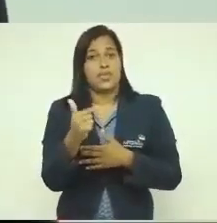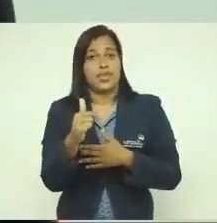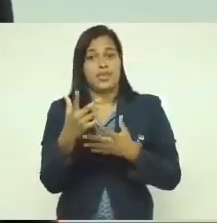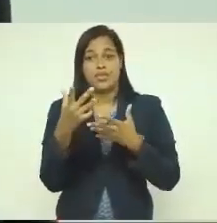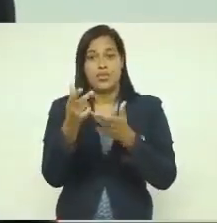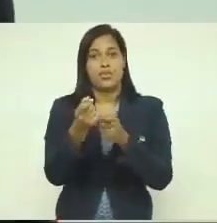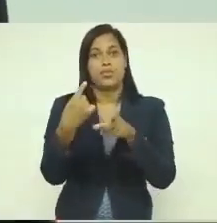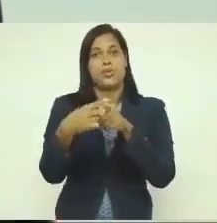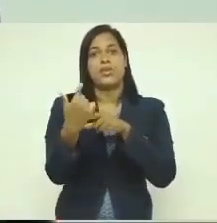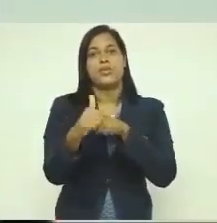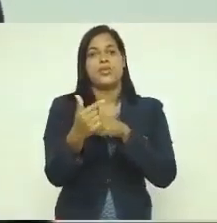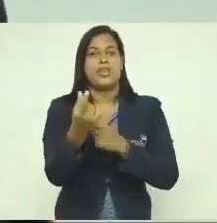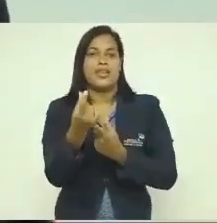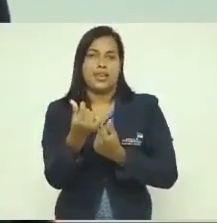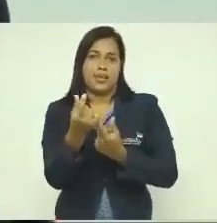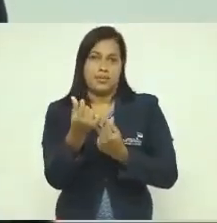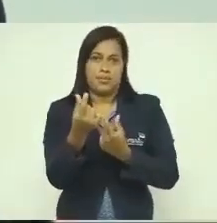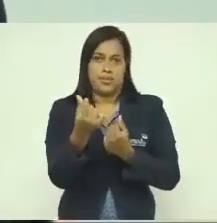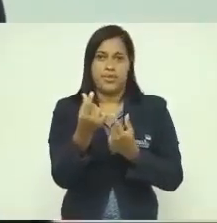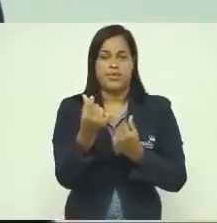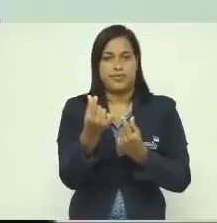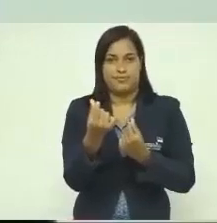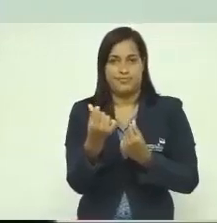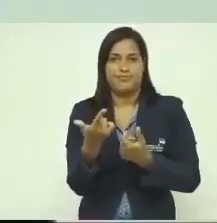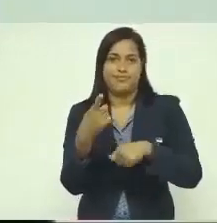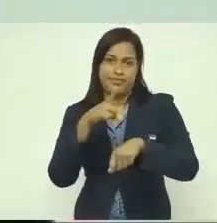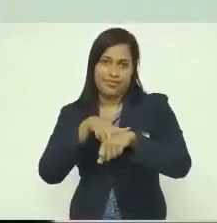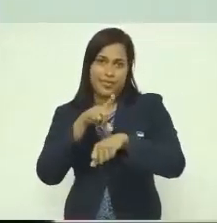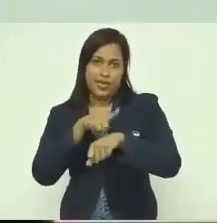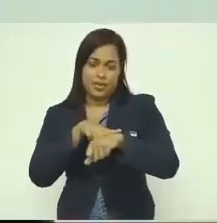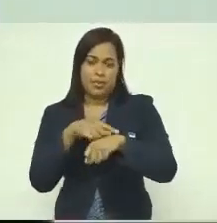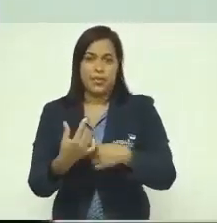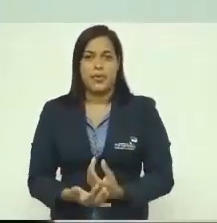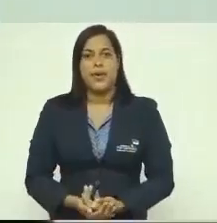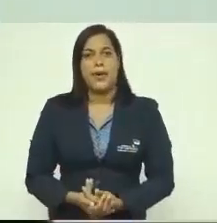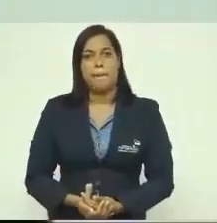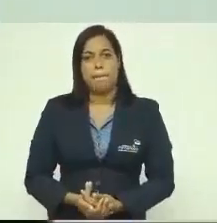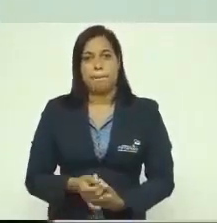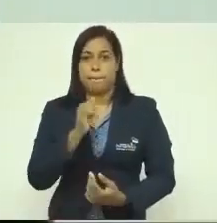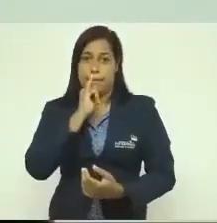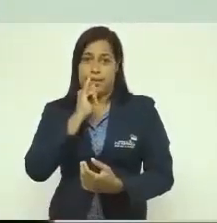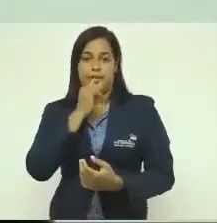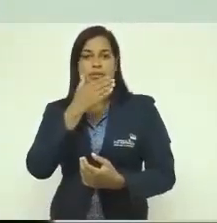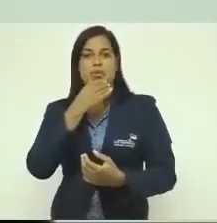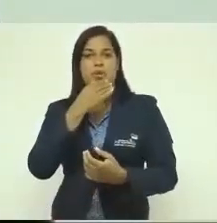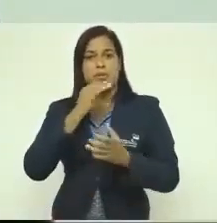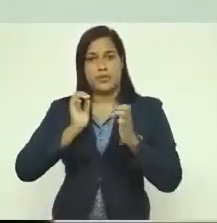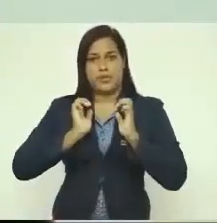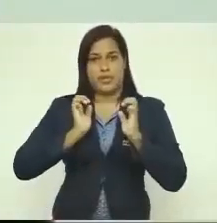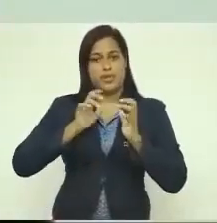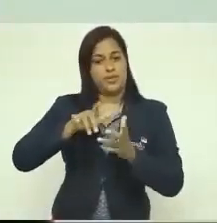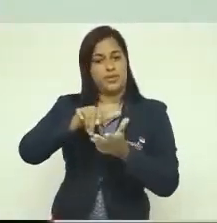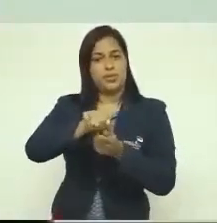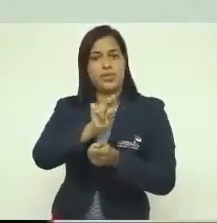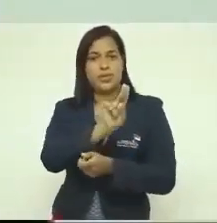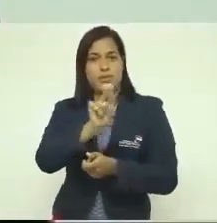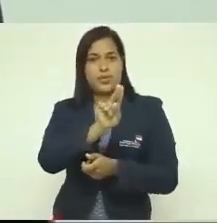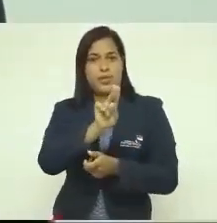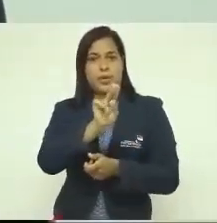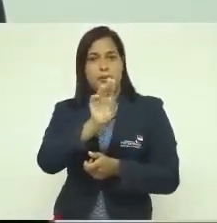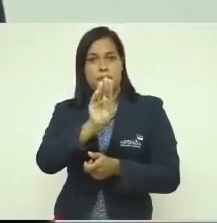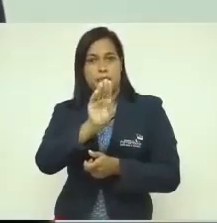ter tudo porque eu não tenho tempo para ter tudo. Por exemplo, o Bill Gates, o homem mais rico do